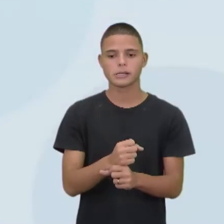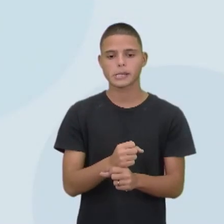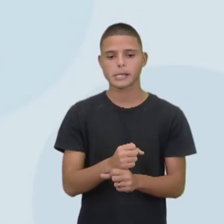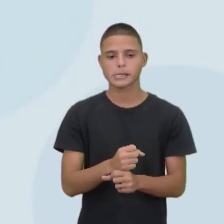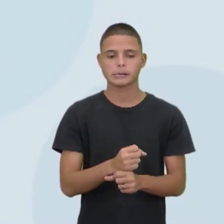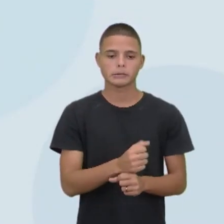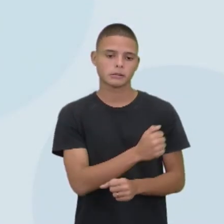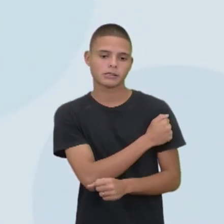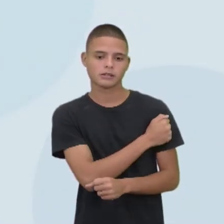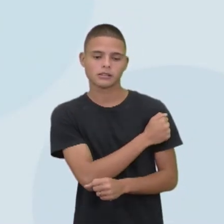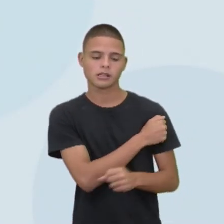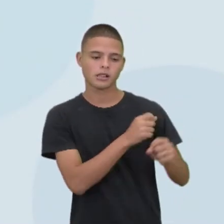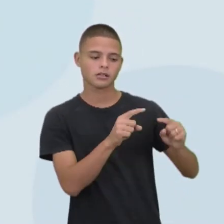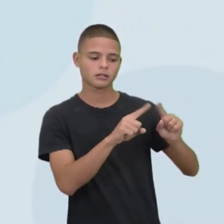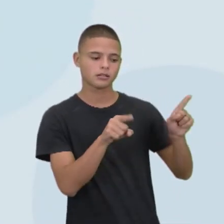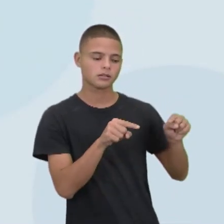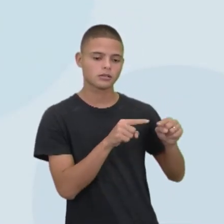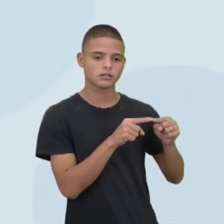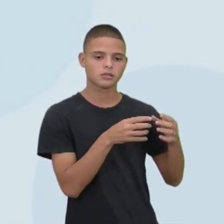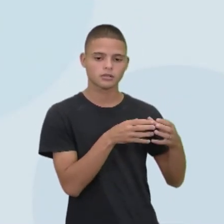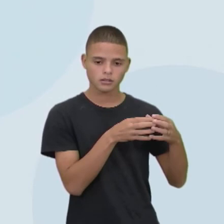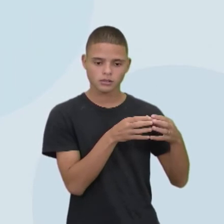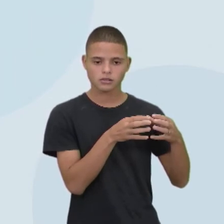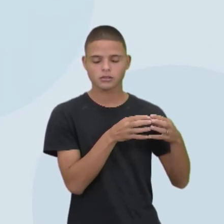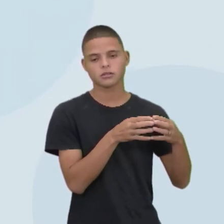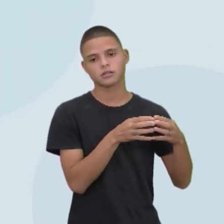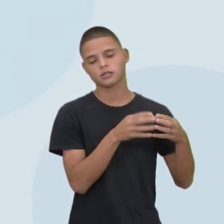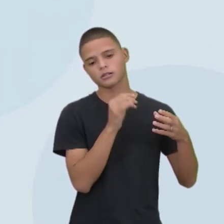estiver falando de valores médios, isso acontece.